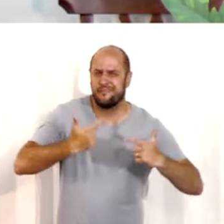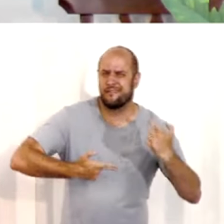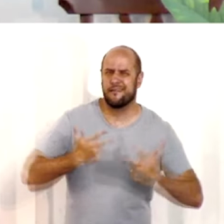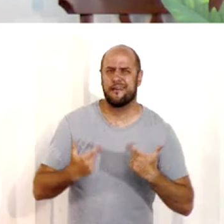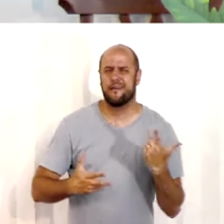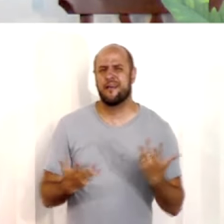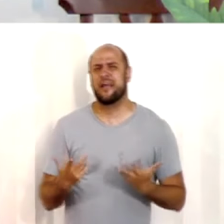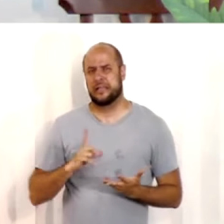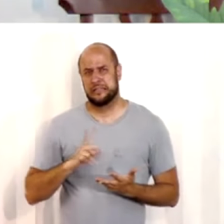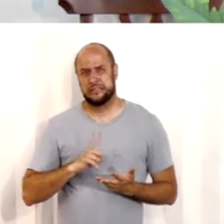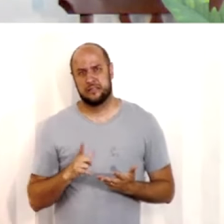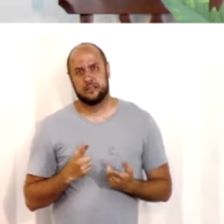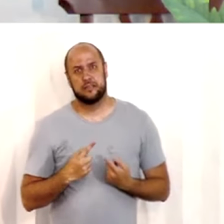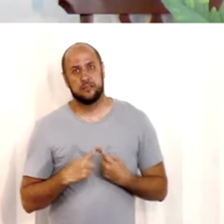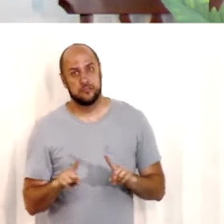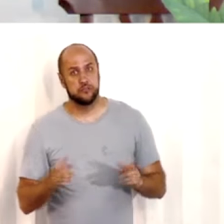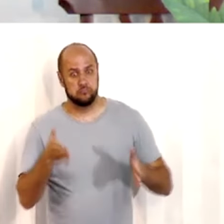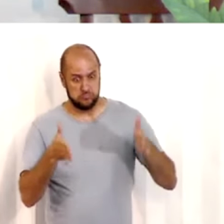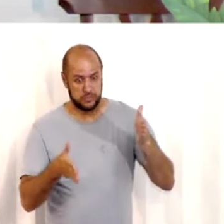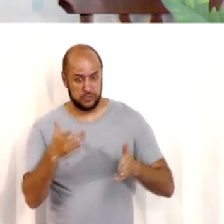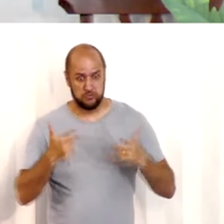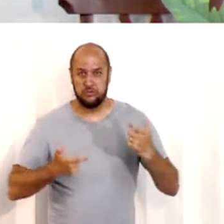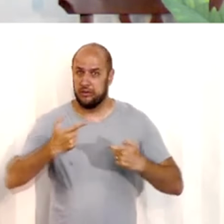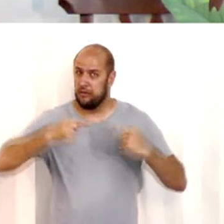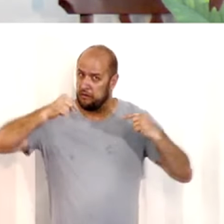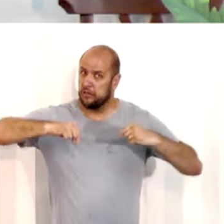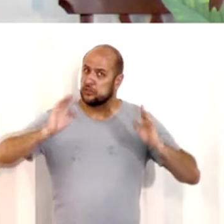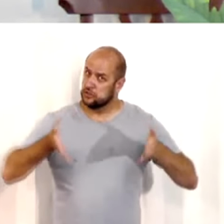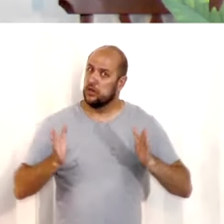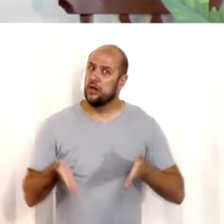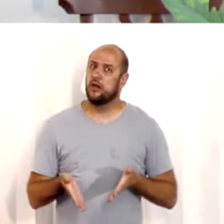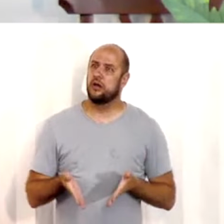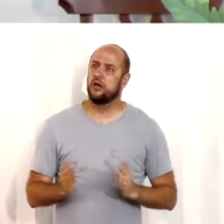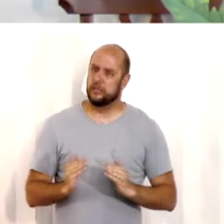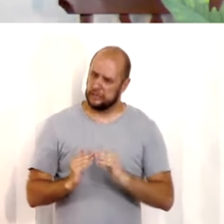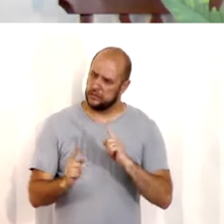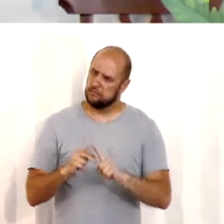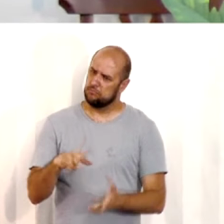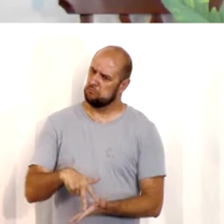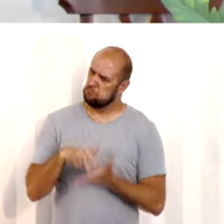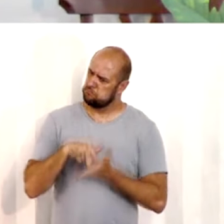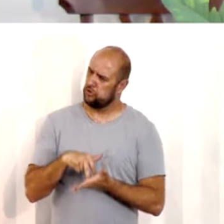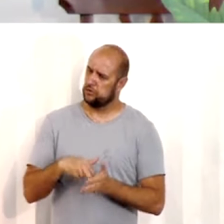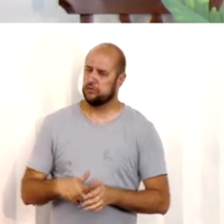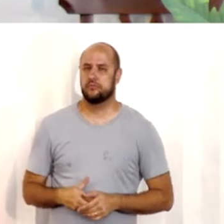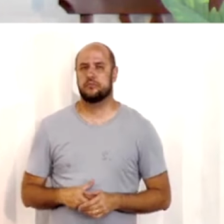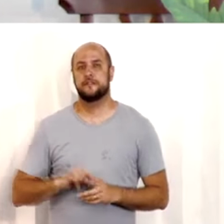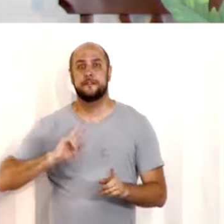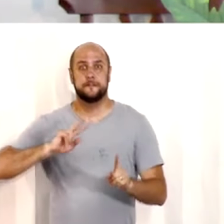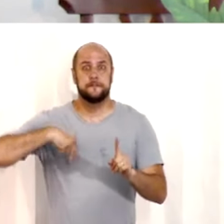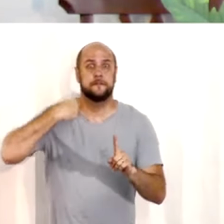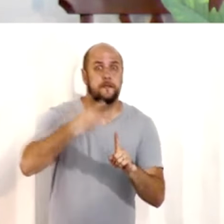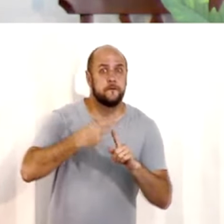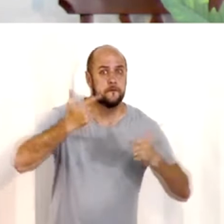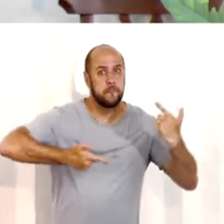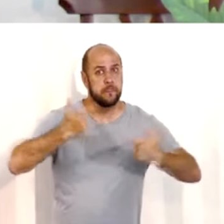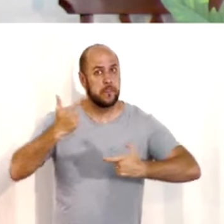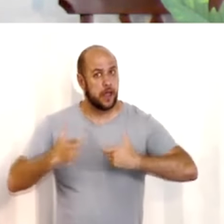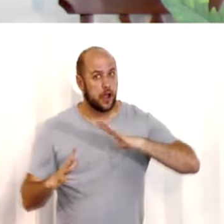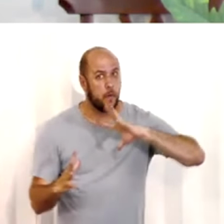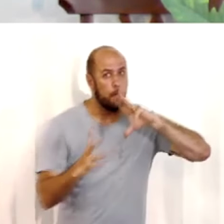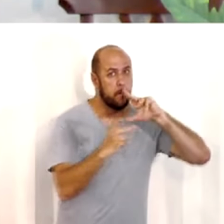coisas, mas nós já vivemos períodos de guerra aqui, a Igreja da Lapa resistiu. Veio a Segunda Guerra Mundial,